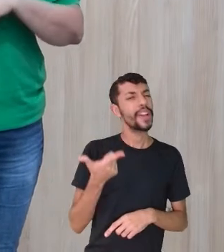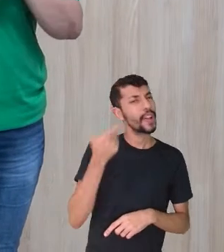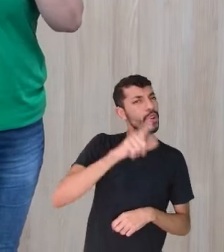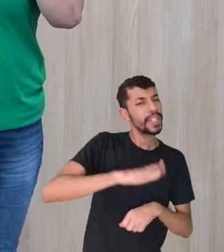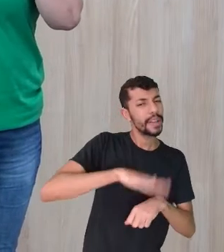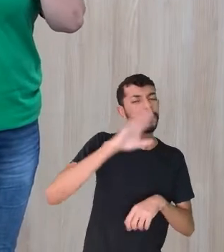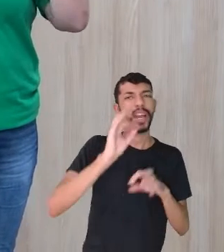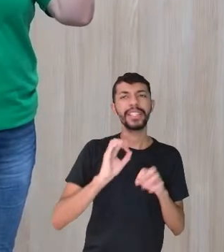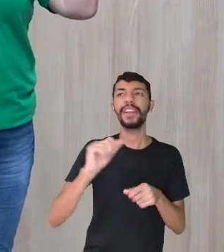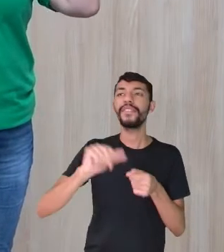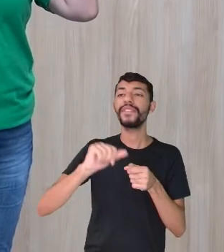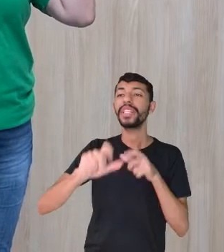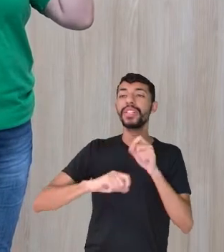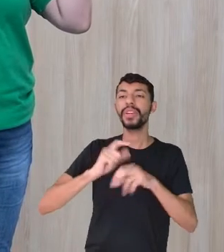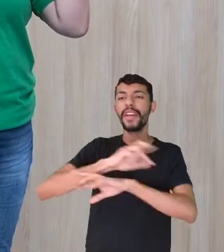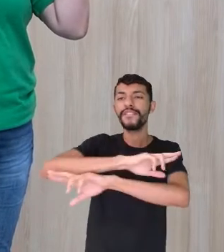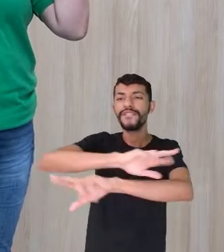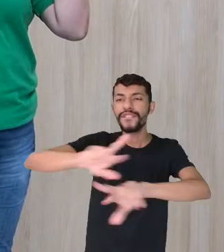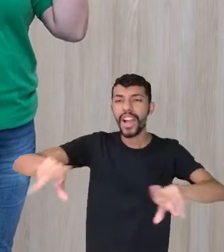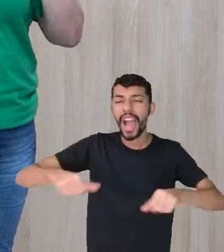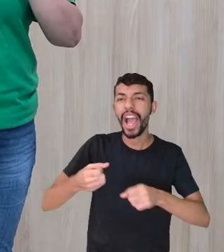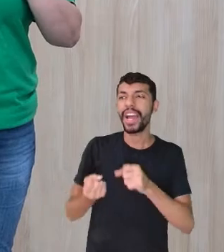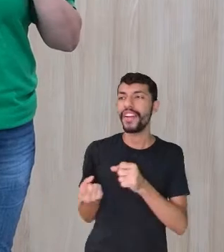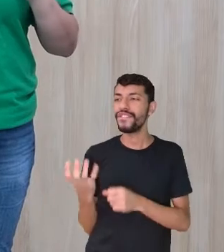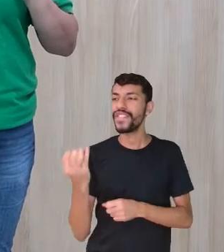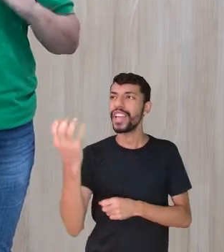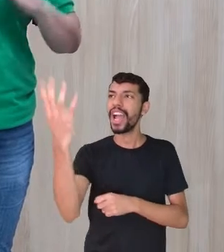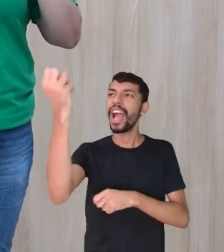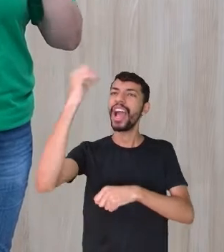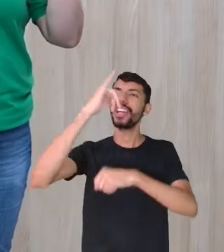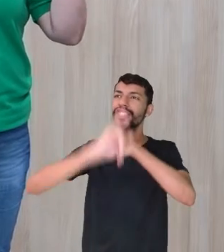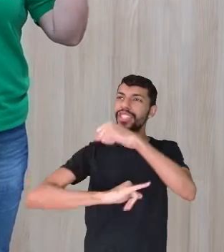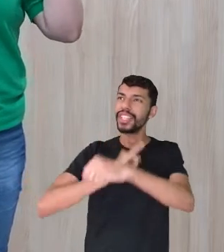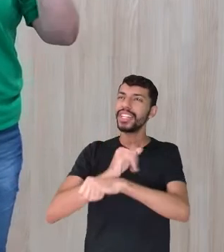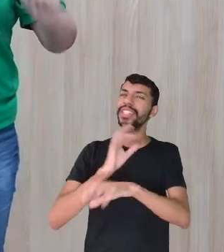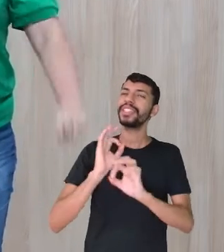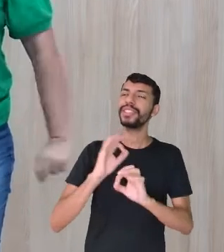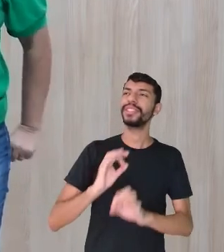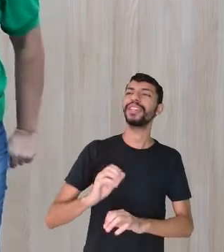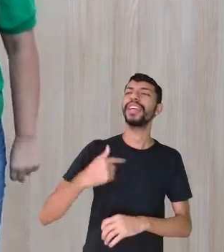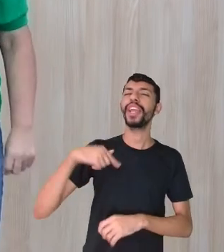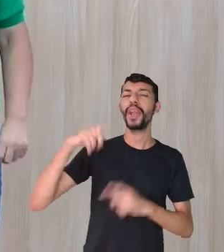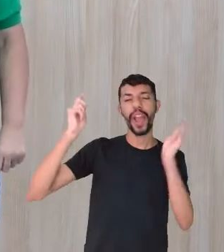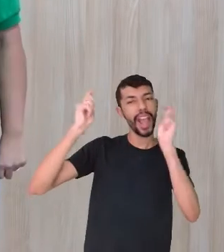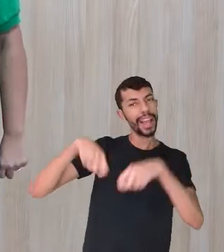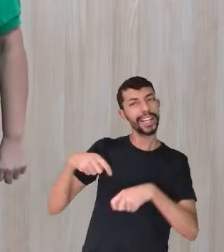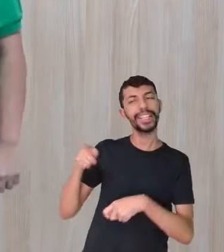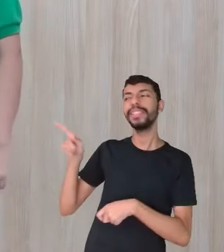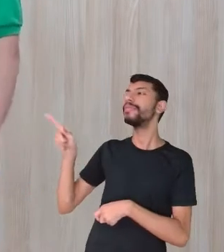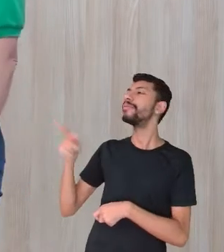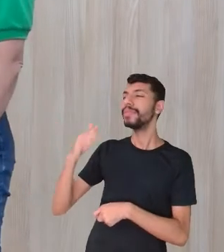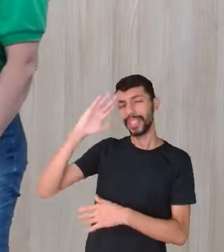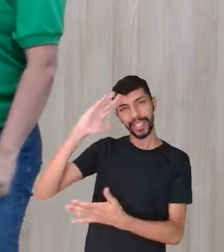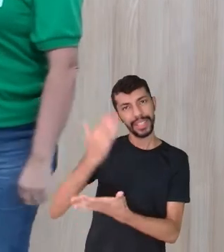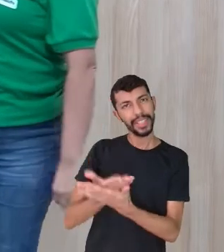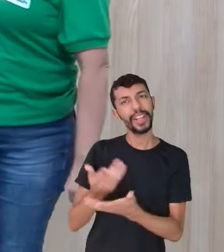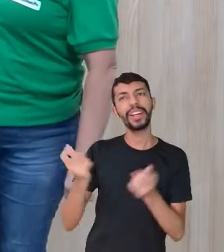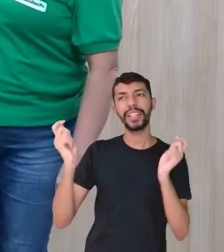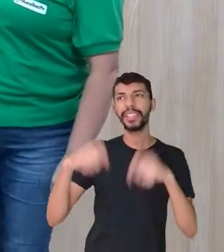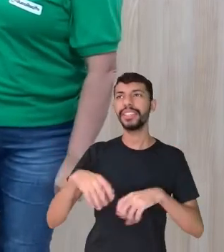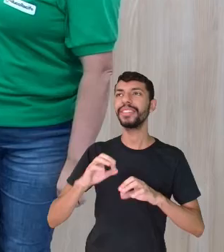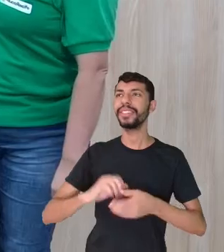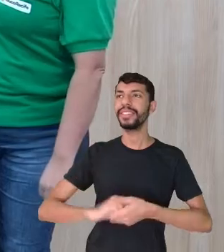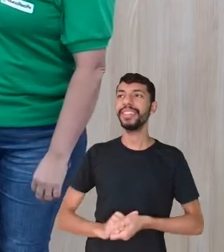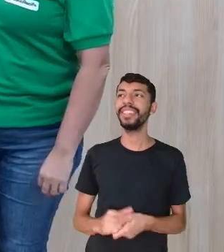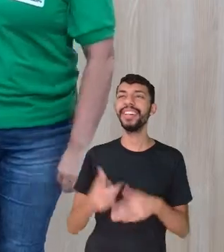ela vai fazer várias viagens internacionais. Eu acredito no potencial dessa professora. Viu? Vamos todos. Então, vamos.